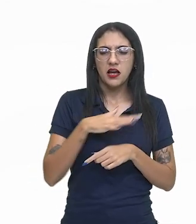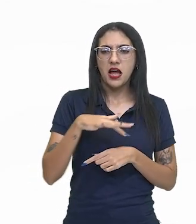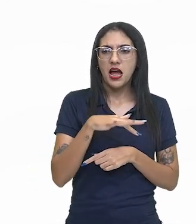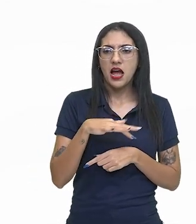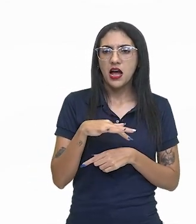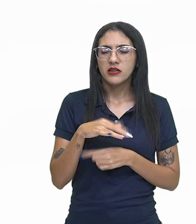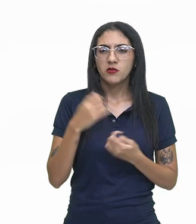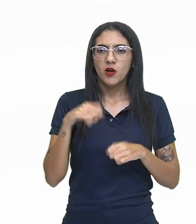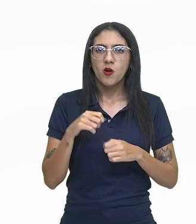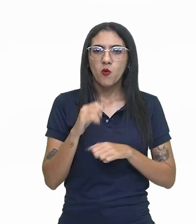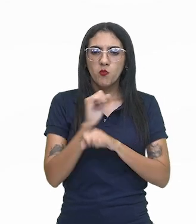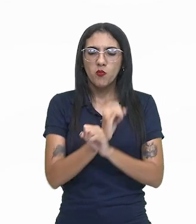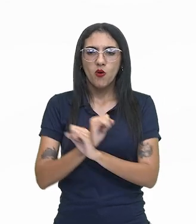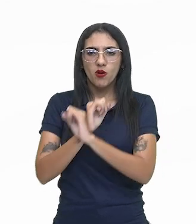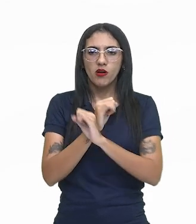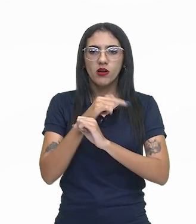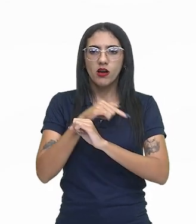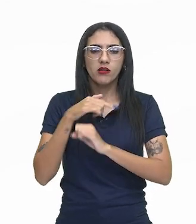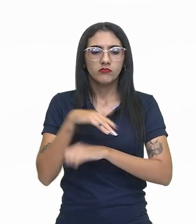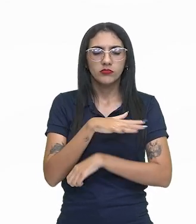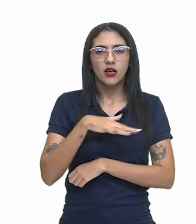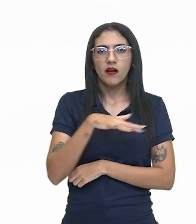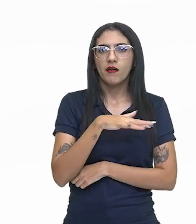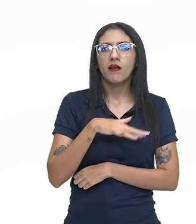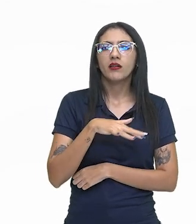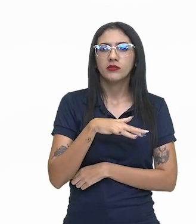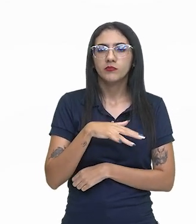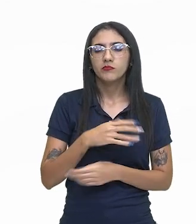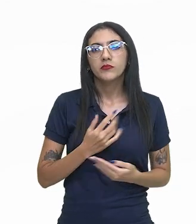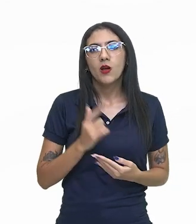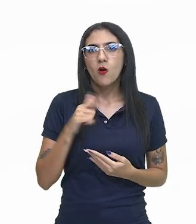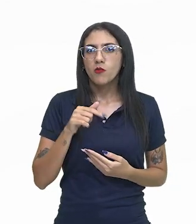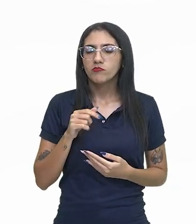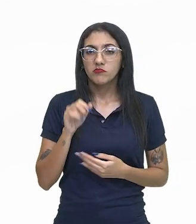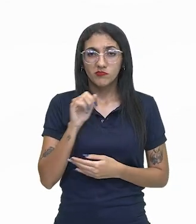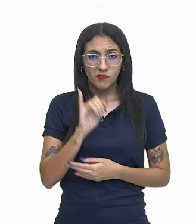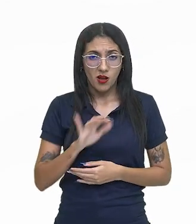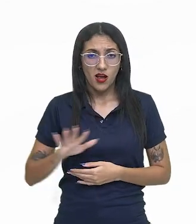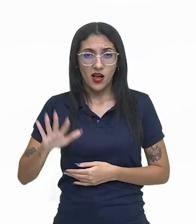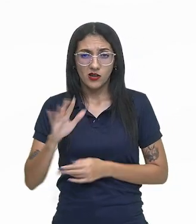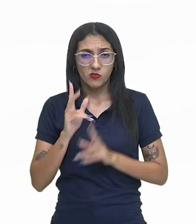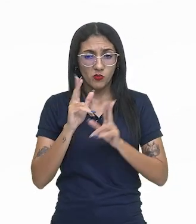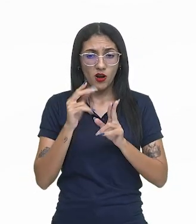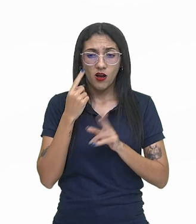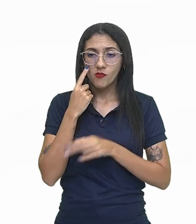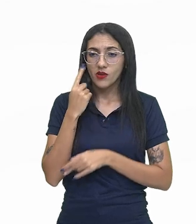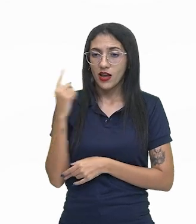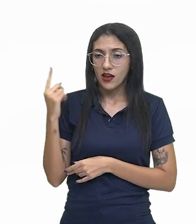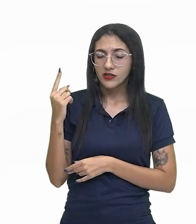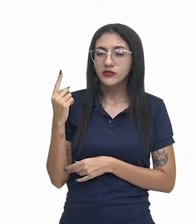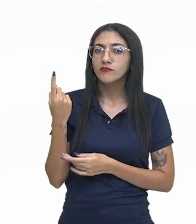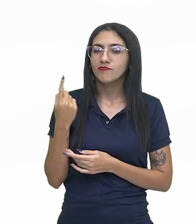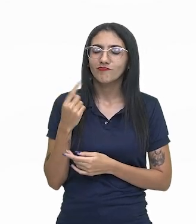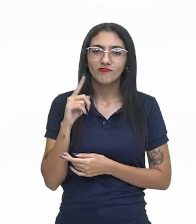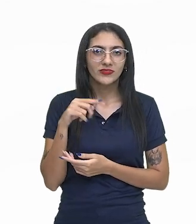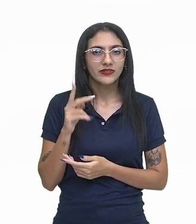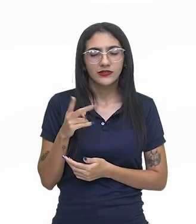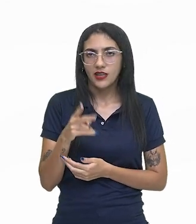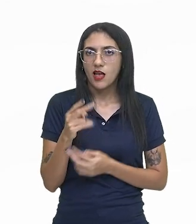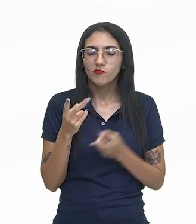vou proteger a minha área aqui, o meu território, e cenas como essa, né, acabam sendo muito comuns, é um problema